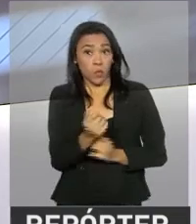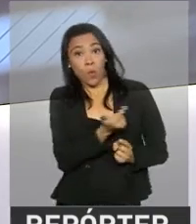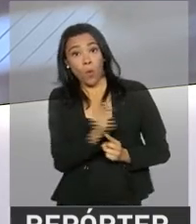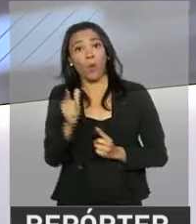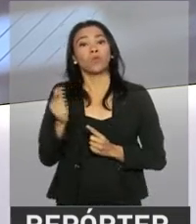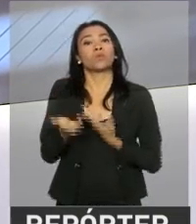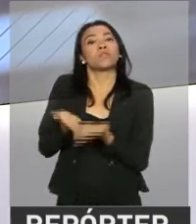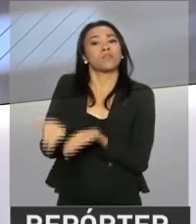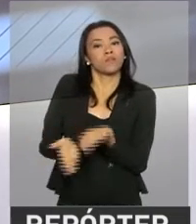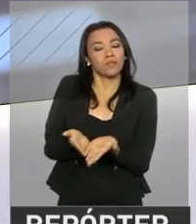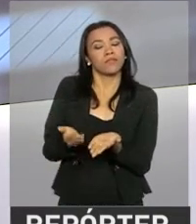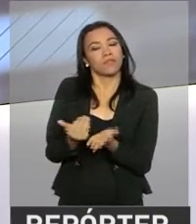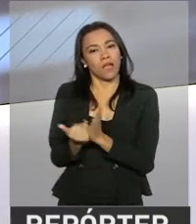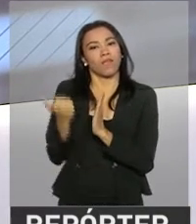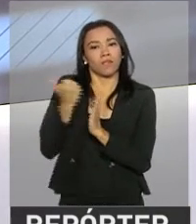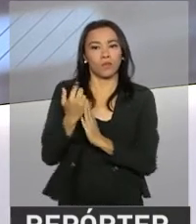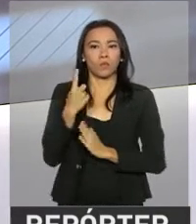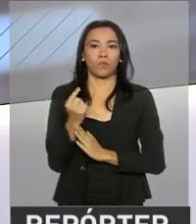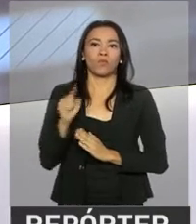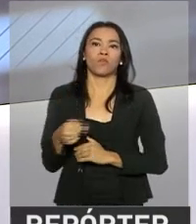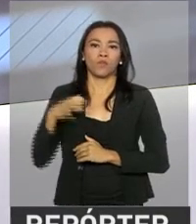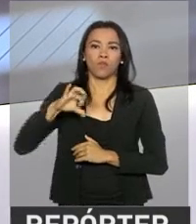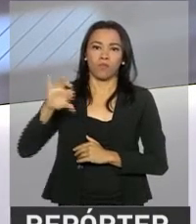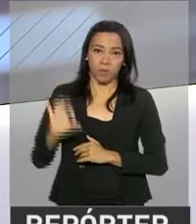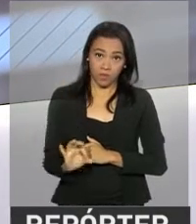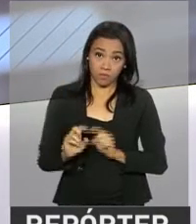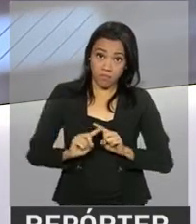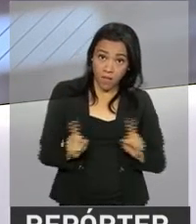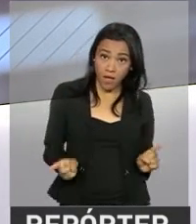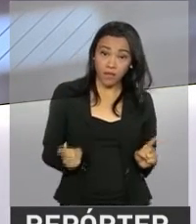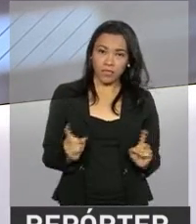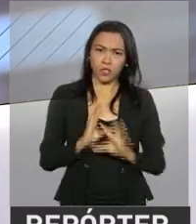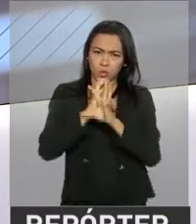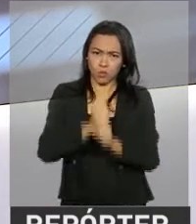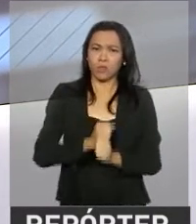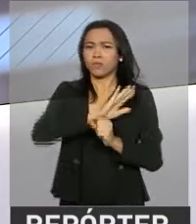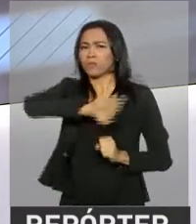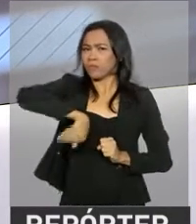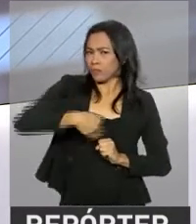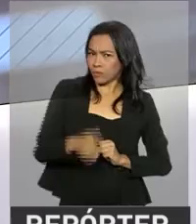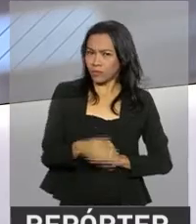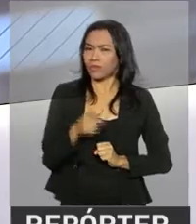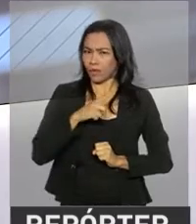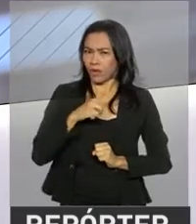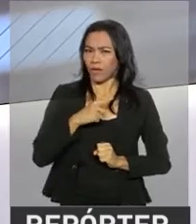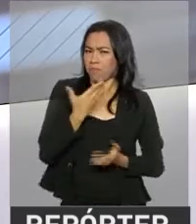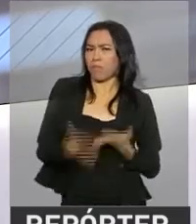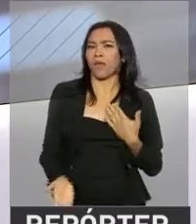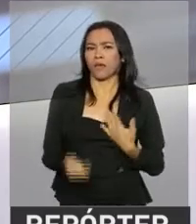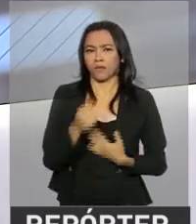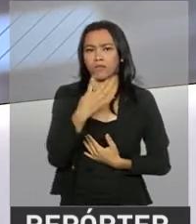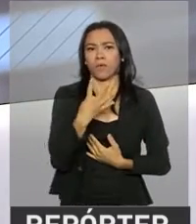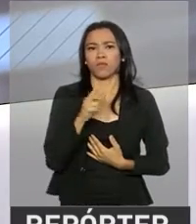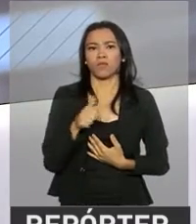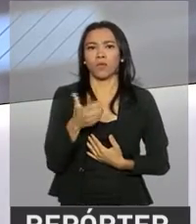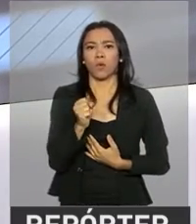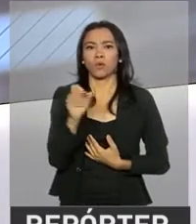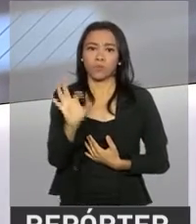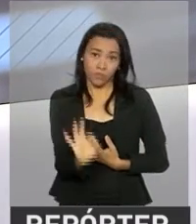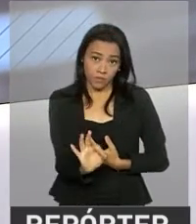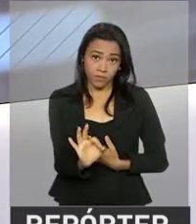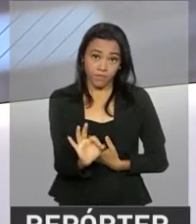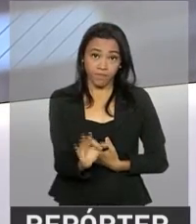outros serviços que teve um avanço de 1,9 por cento mais o acumulado do ano o setor ainda registra perdas de